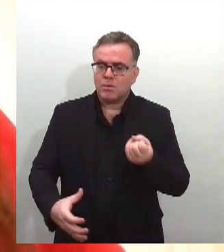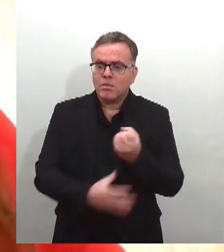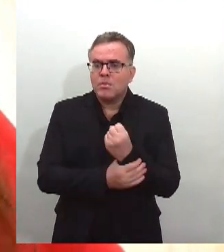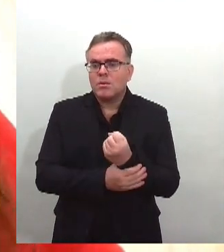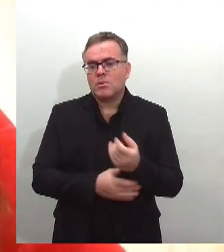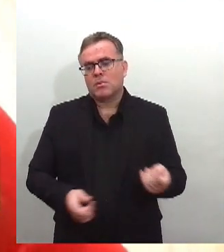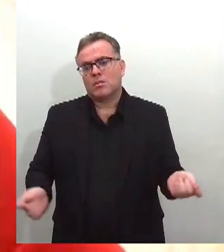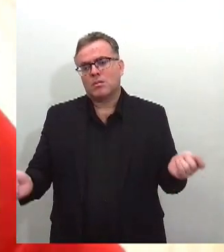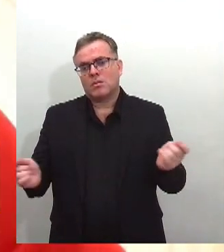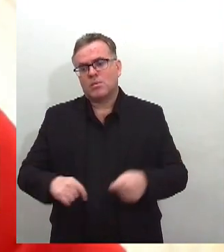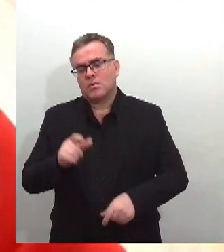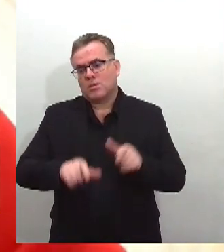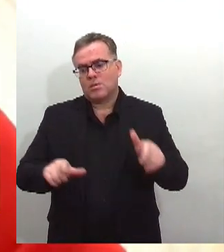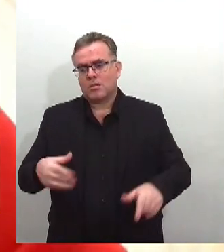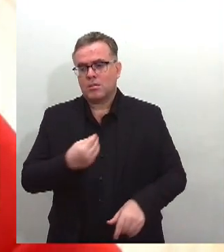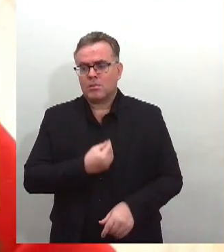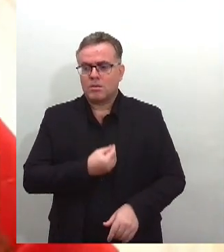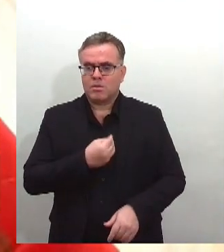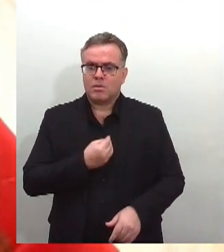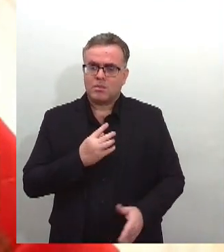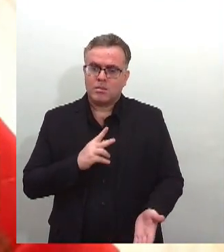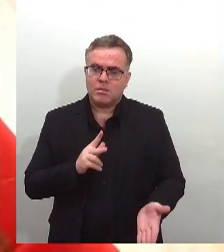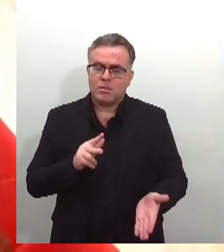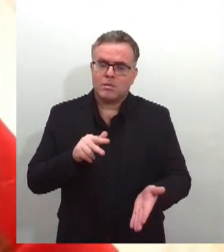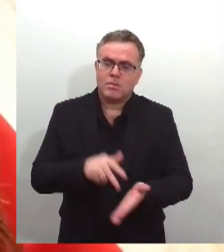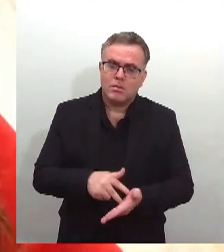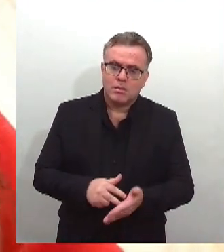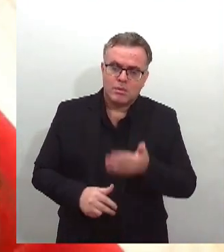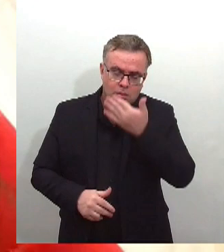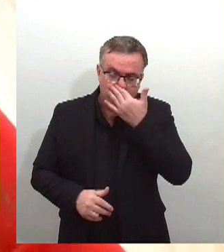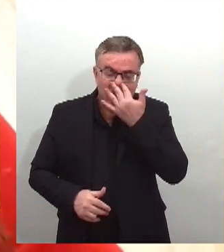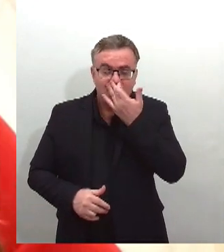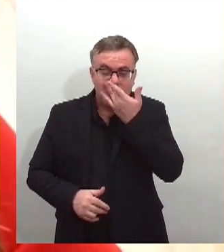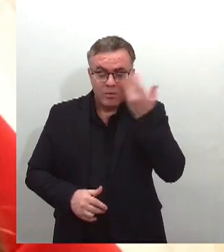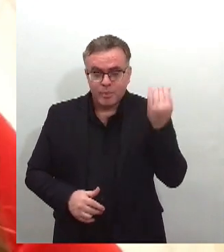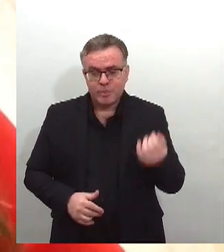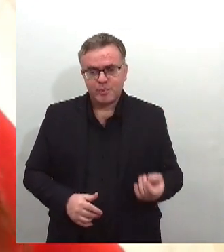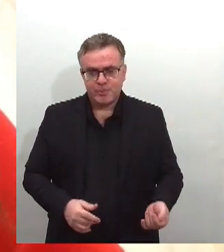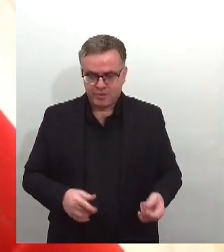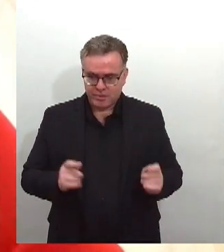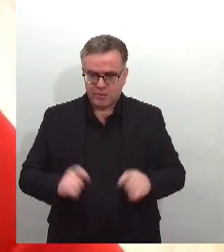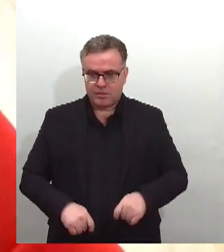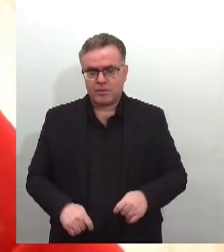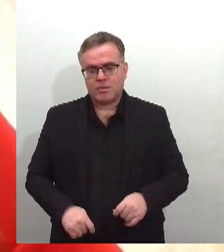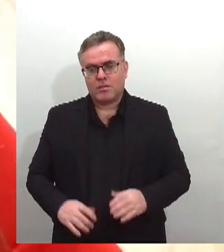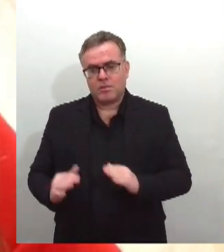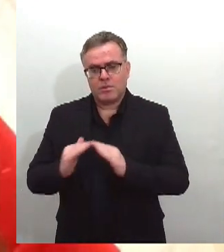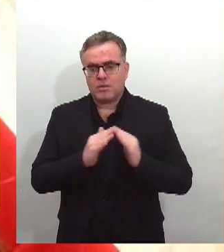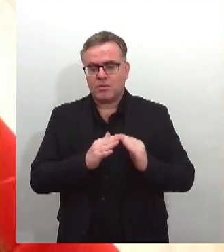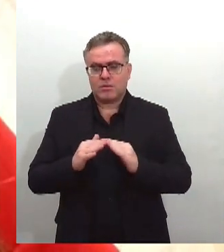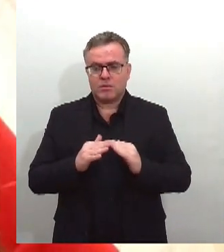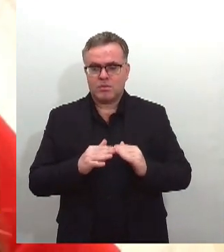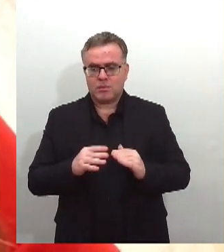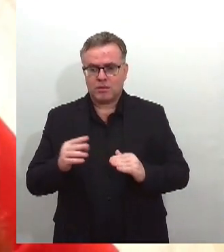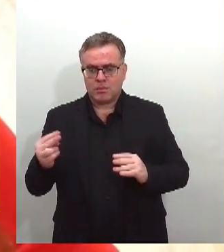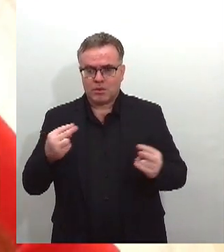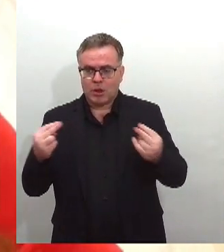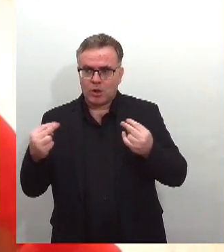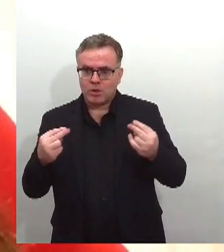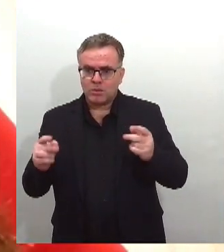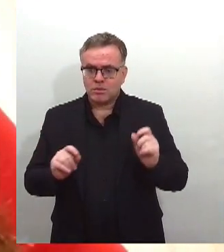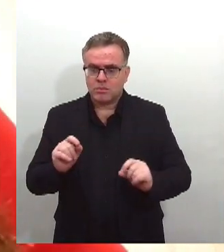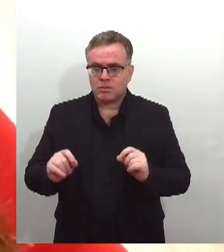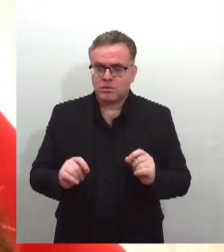local exclusivamente para mulheres, ou seja, não vai ter o vizinho para falar que a viu, não vai ter a criança no CREAS para falar que a